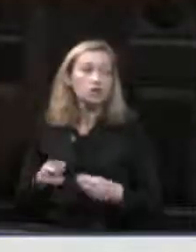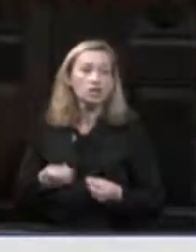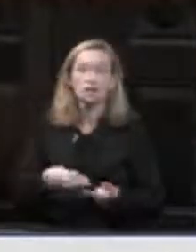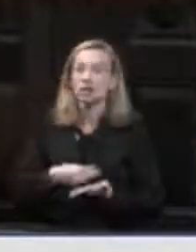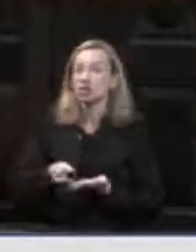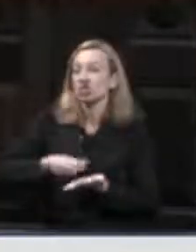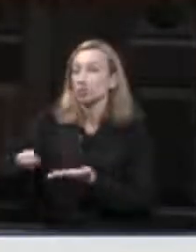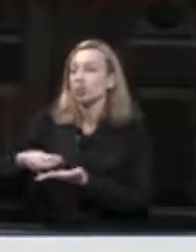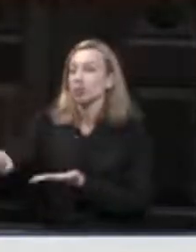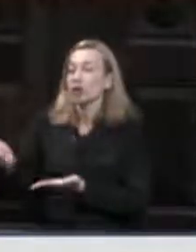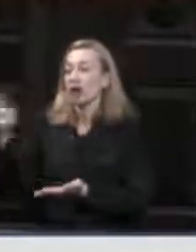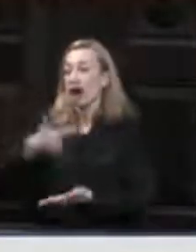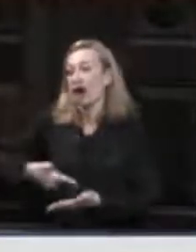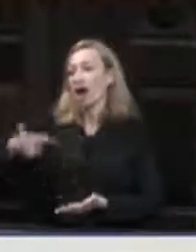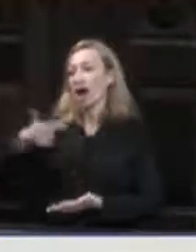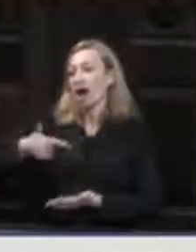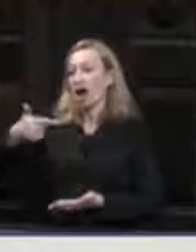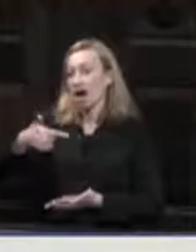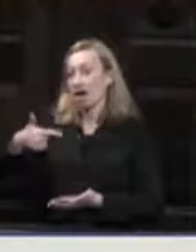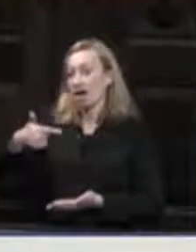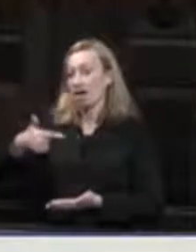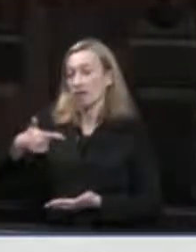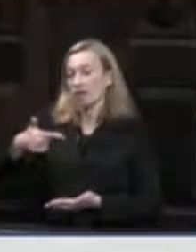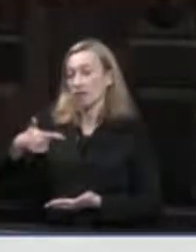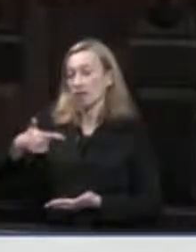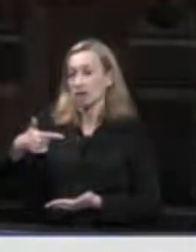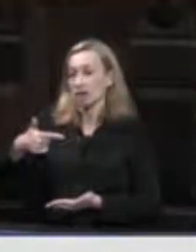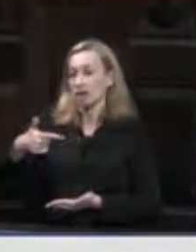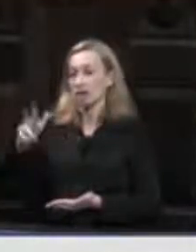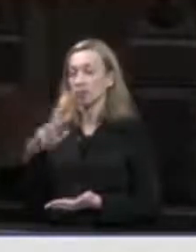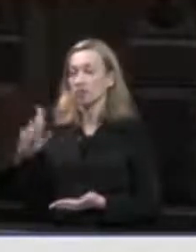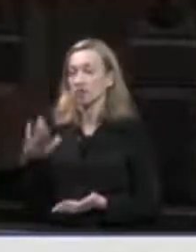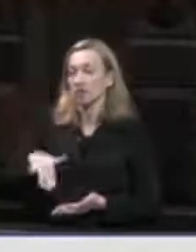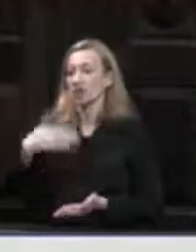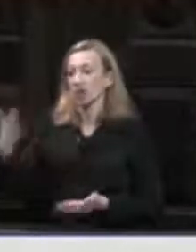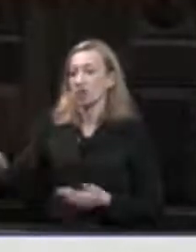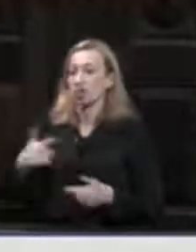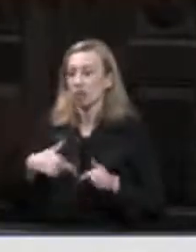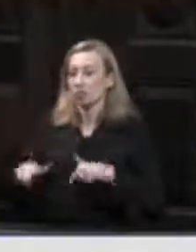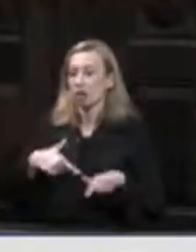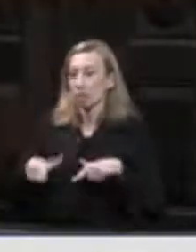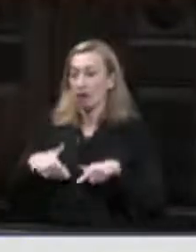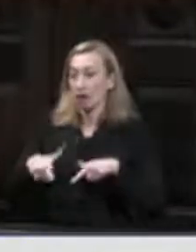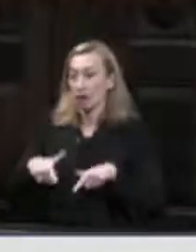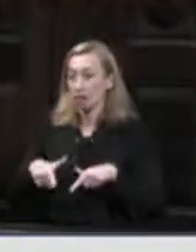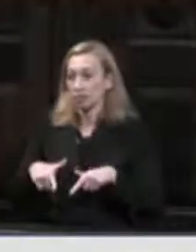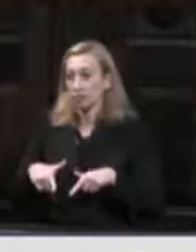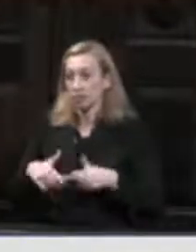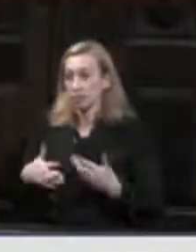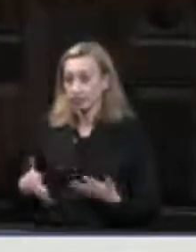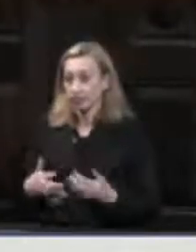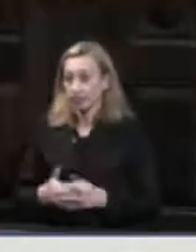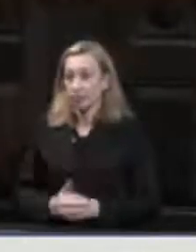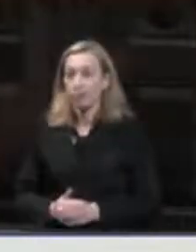autorizar, como deputado desse Estado, autorizar o armamento, a circulação maior de